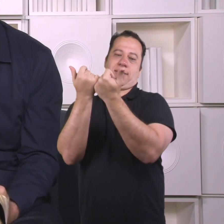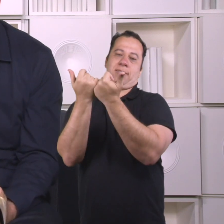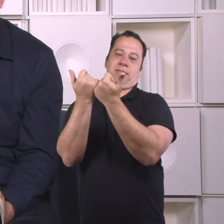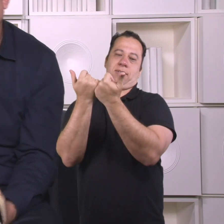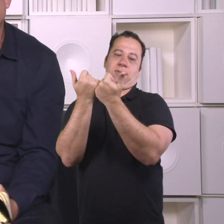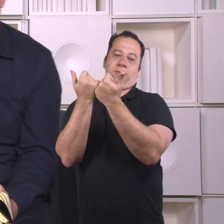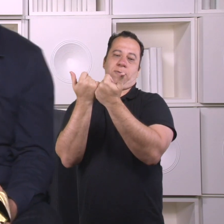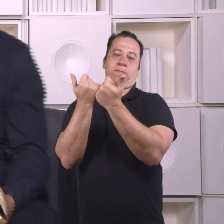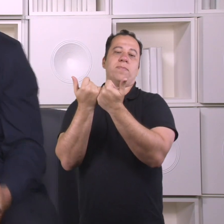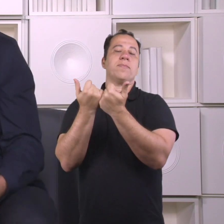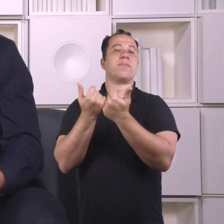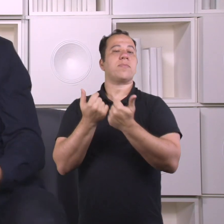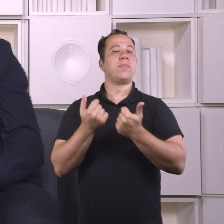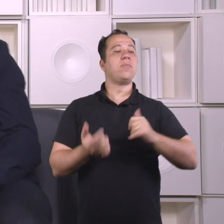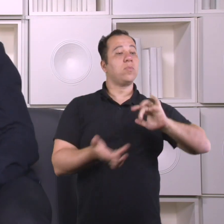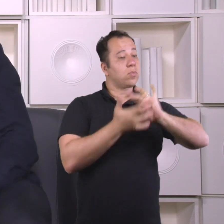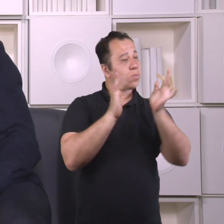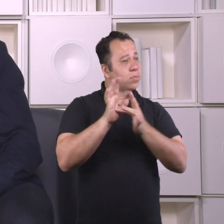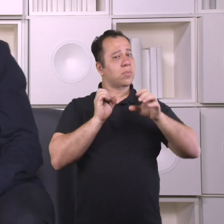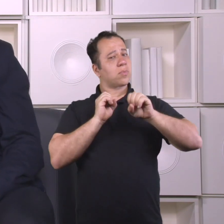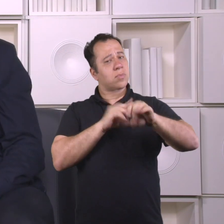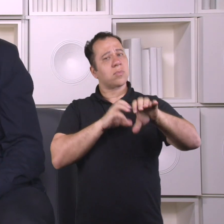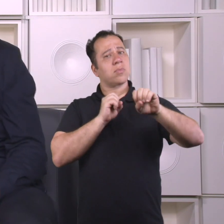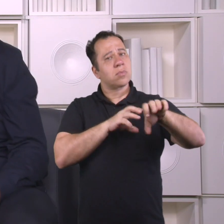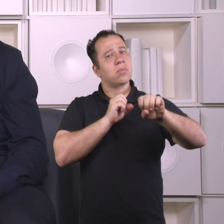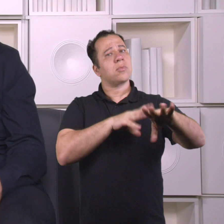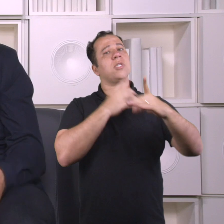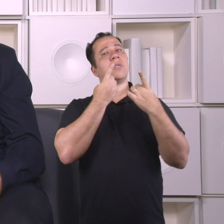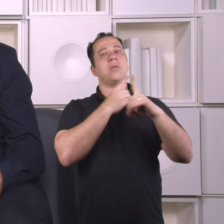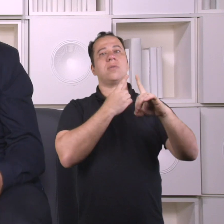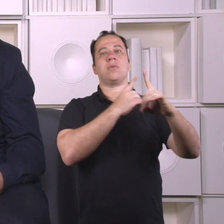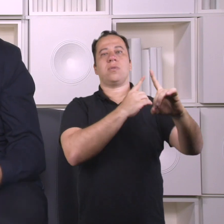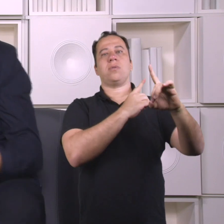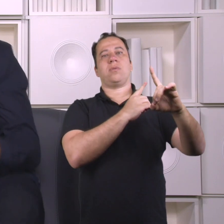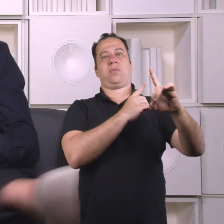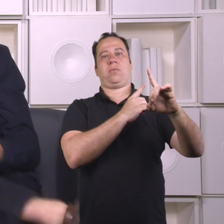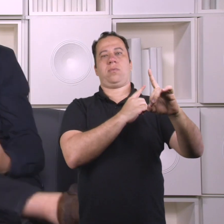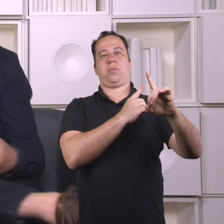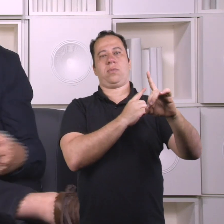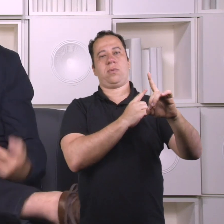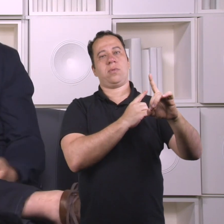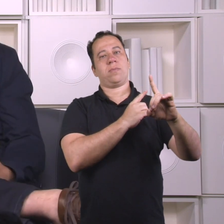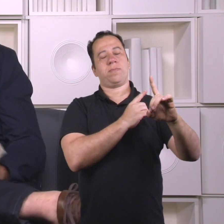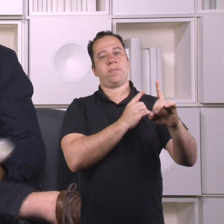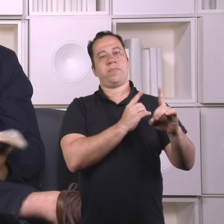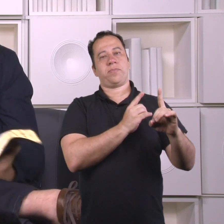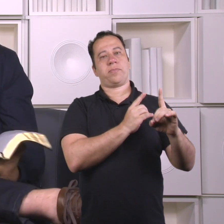está advertindo aos seus talmidim, aos seus seguidores, aos seus discípulas,